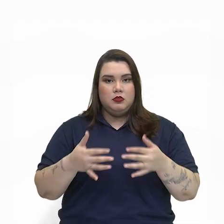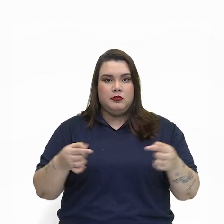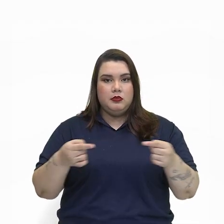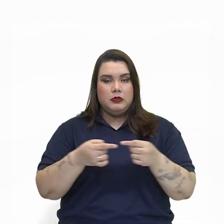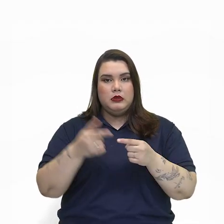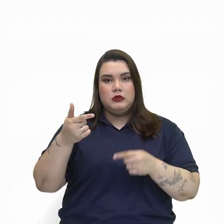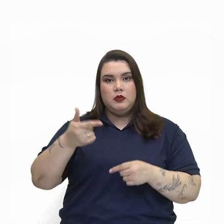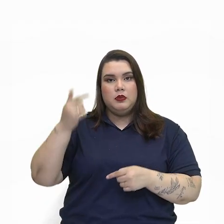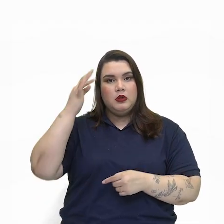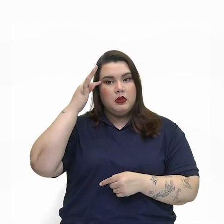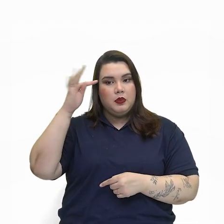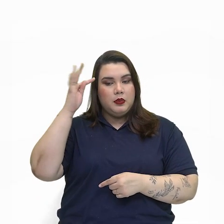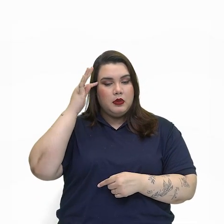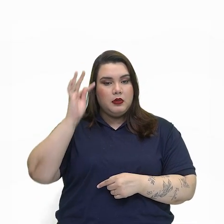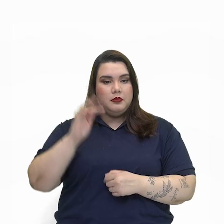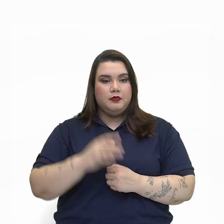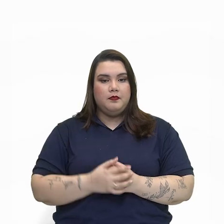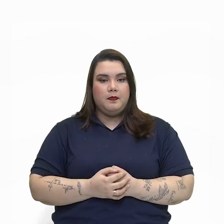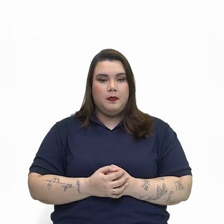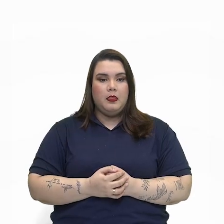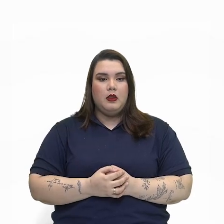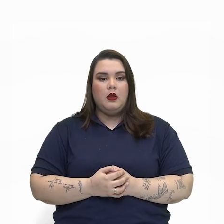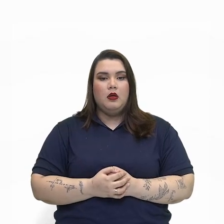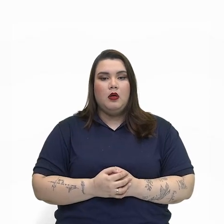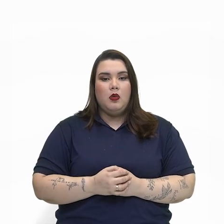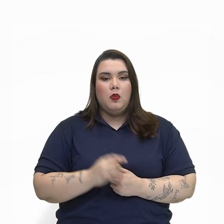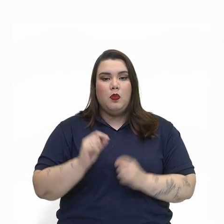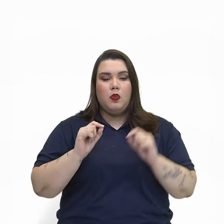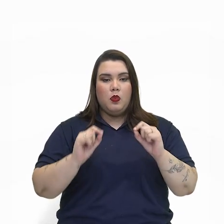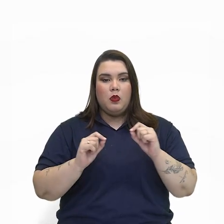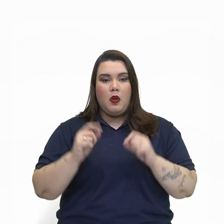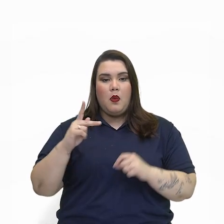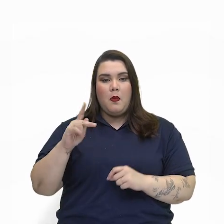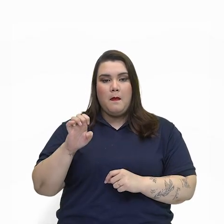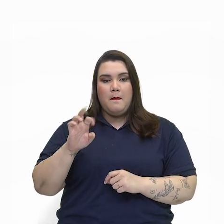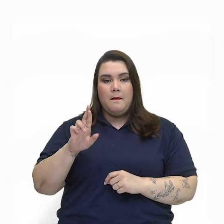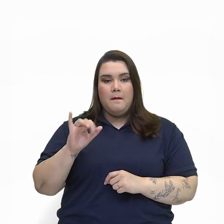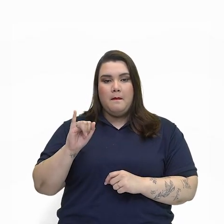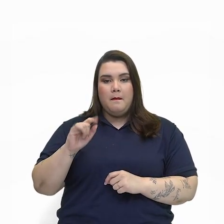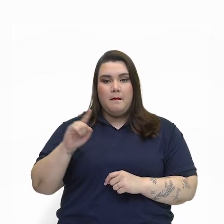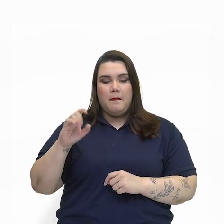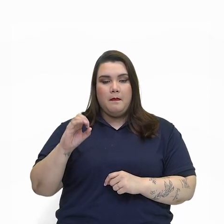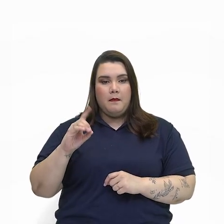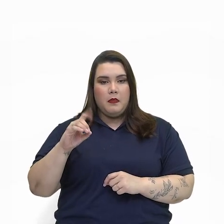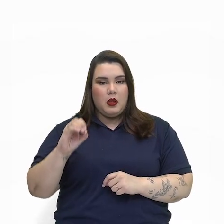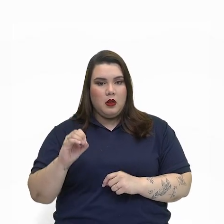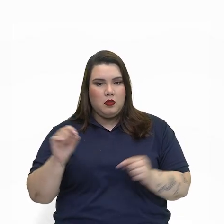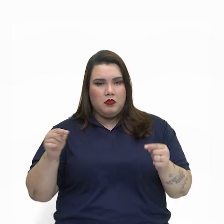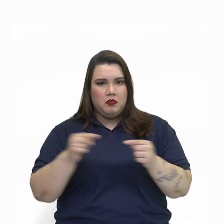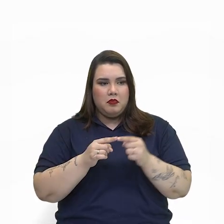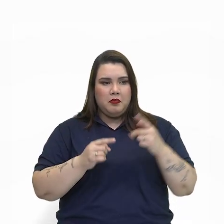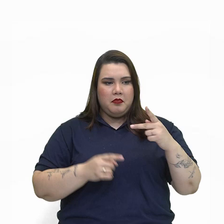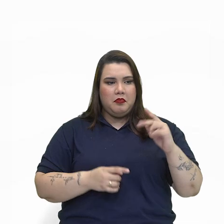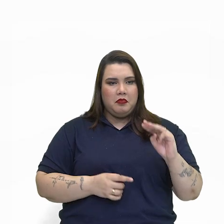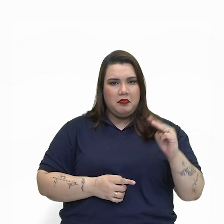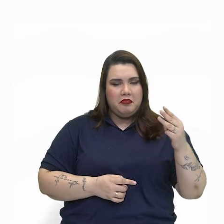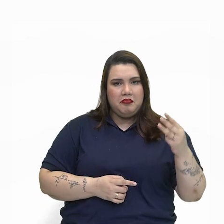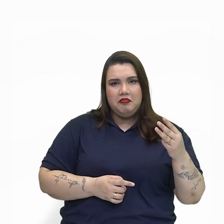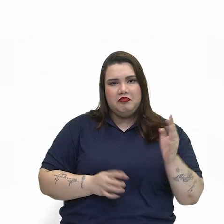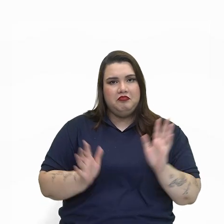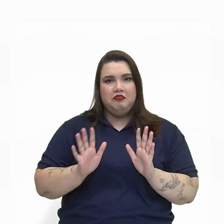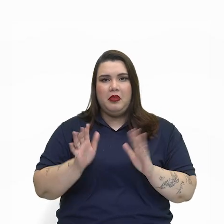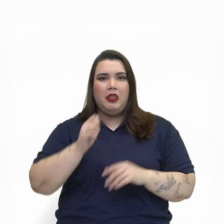lei de Kepler. O período da órbita é proporcional a P elevado ao cubo? A gente nem falou sobre período ainda,